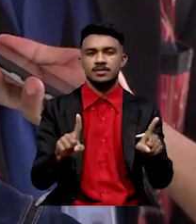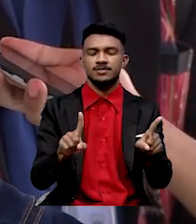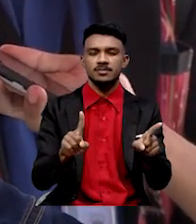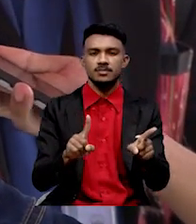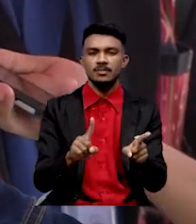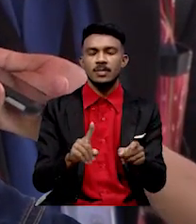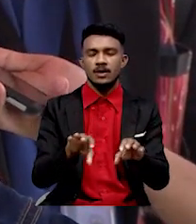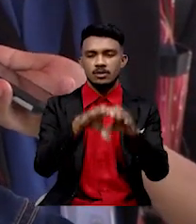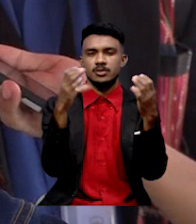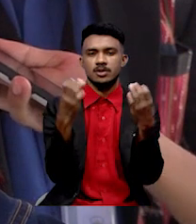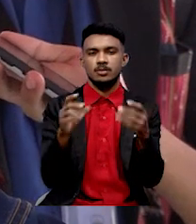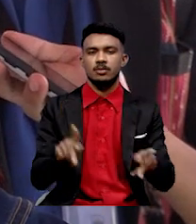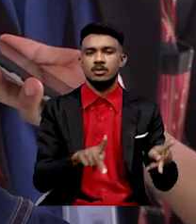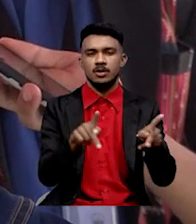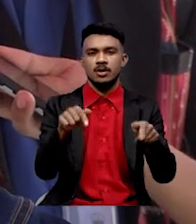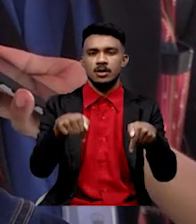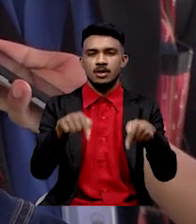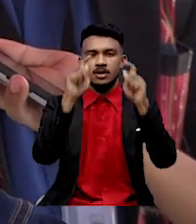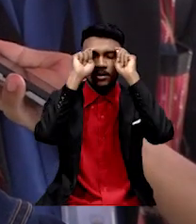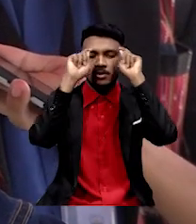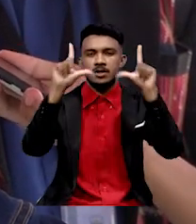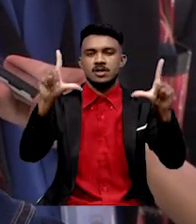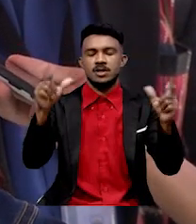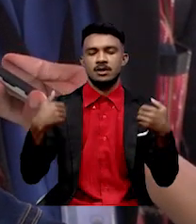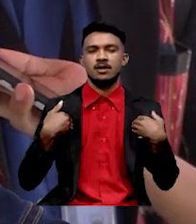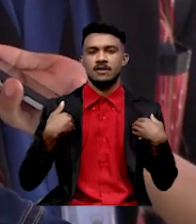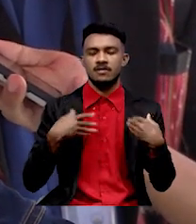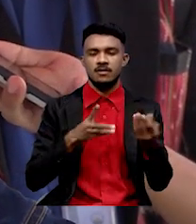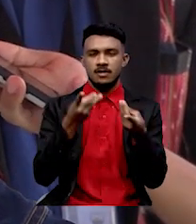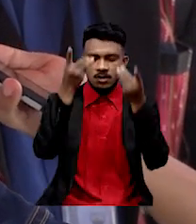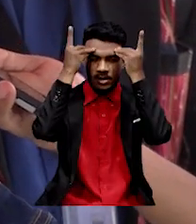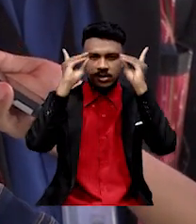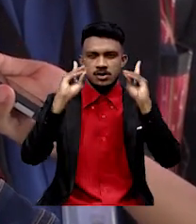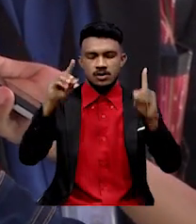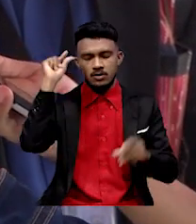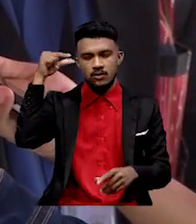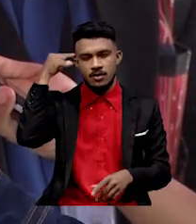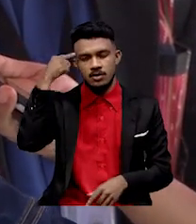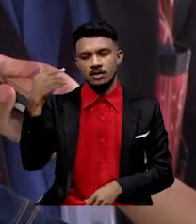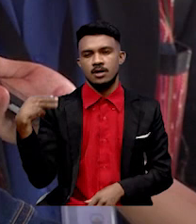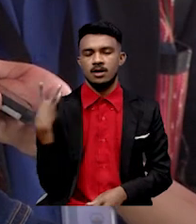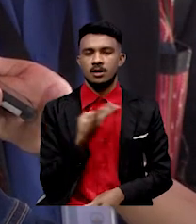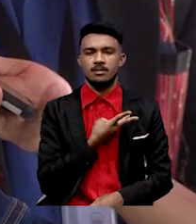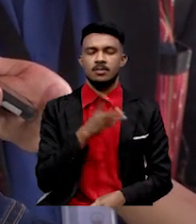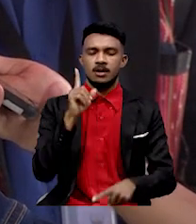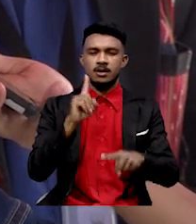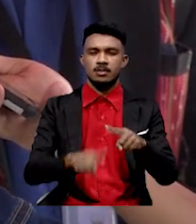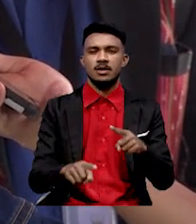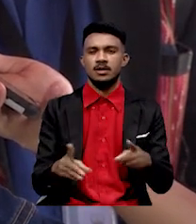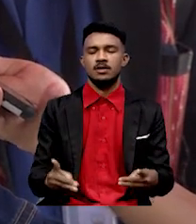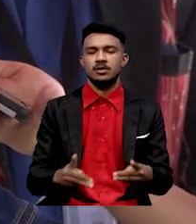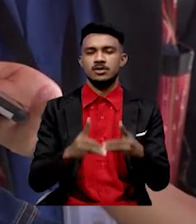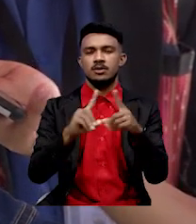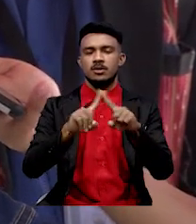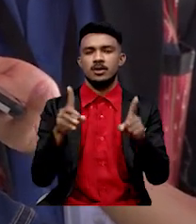a Timor-Leste, né, a decisão do governo, a mim me lavele contra, mas vem a me apresenta que até